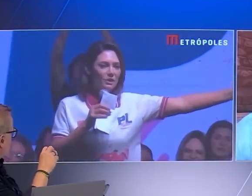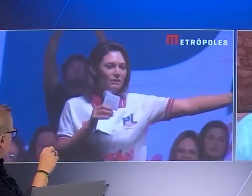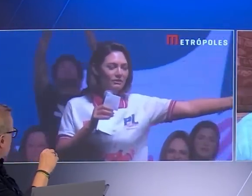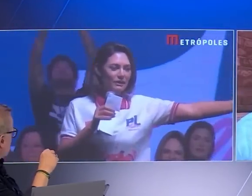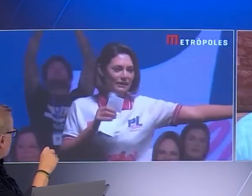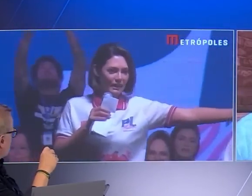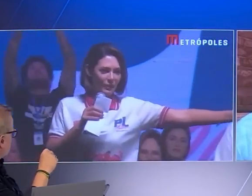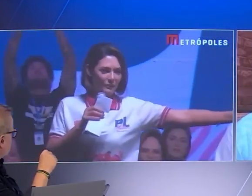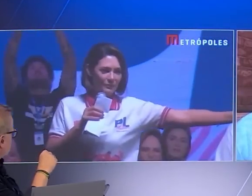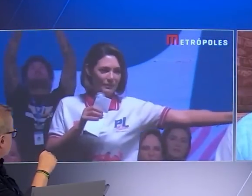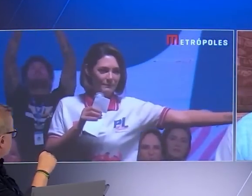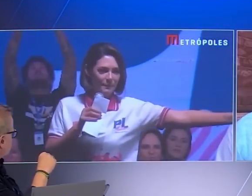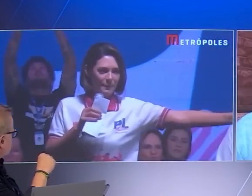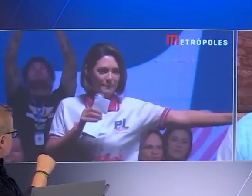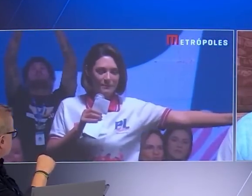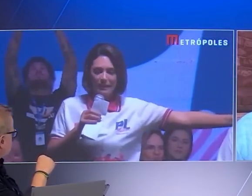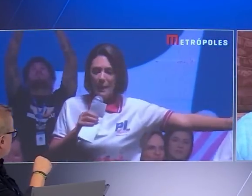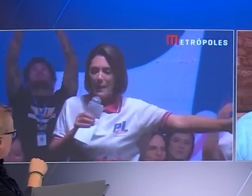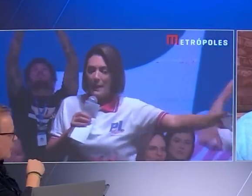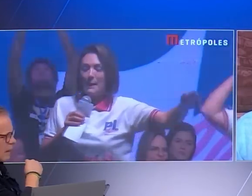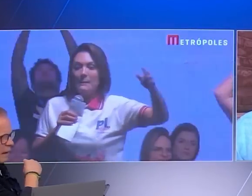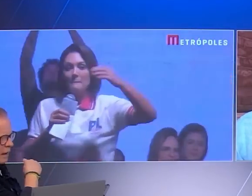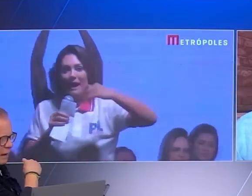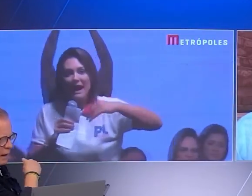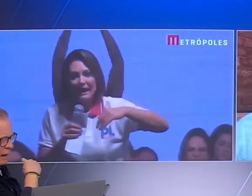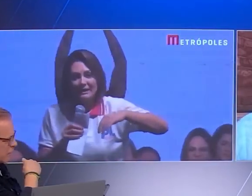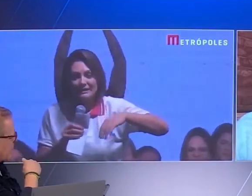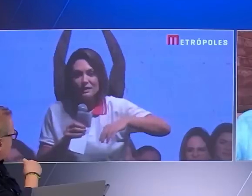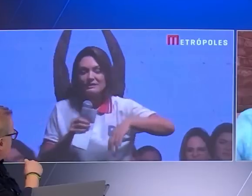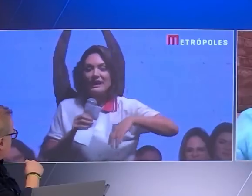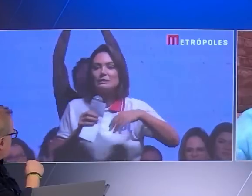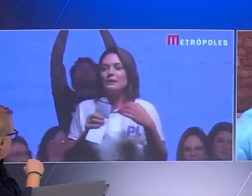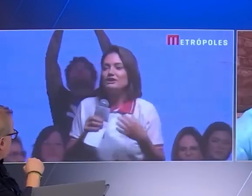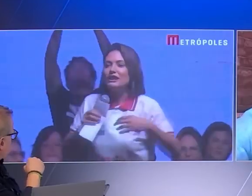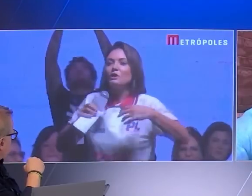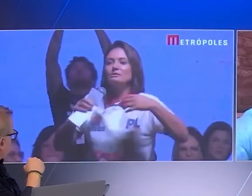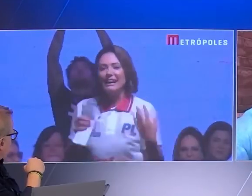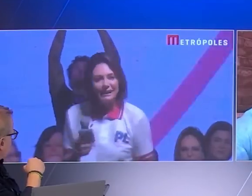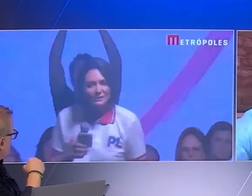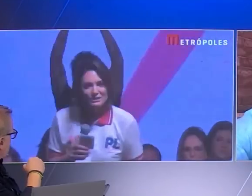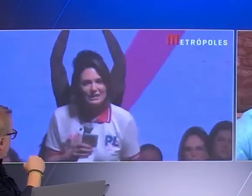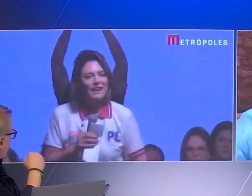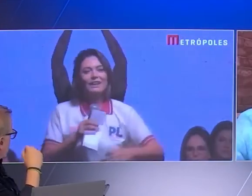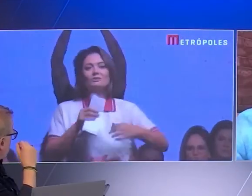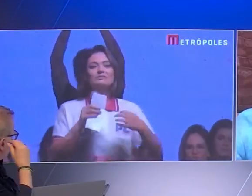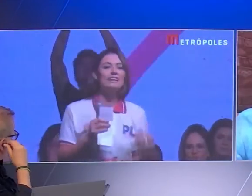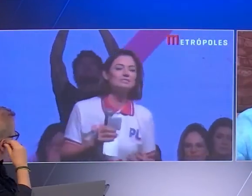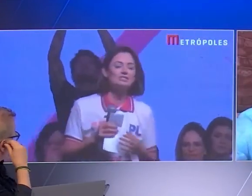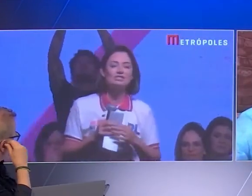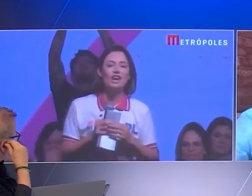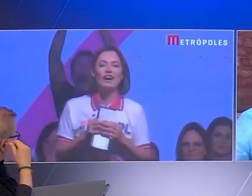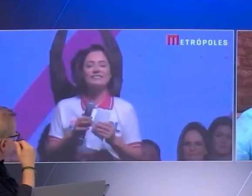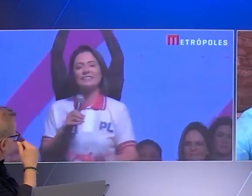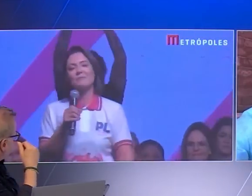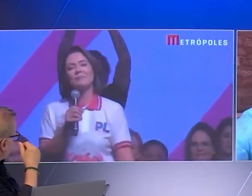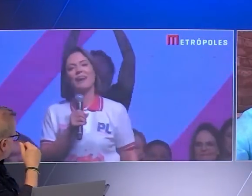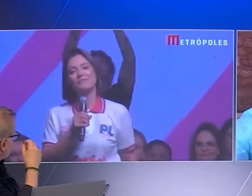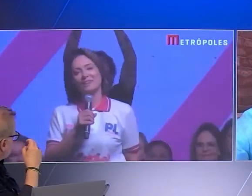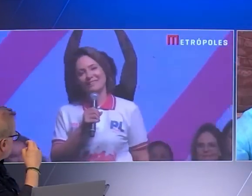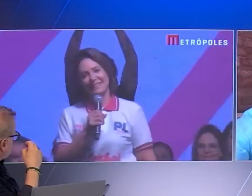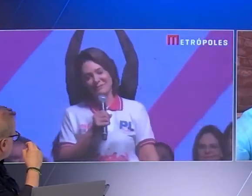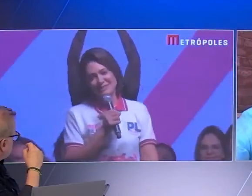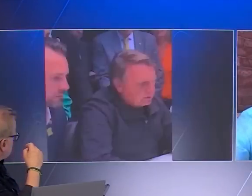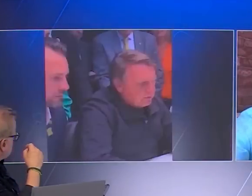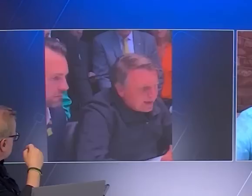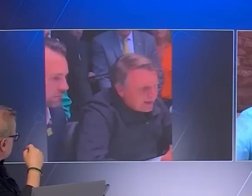esses trechos. A gente vai colocar aqui também os de Bolsonaro. Essa aí, o... Michelle e Bolsonaro, né? Ambos